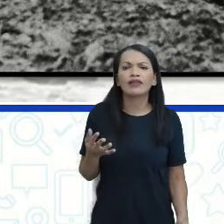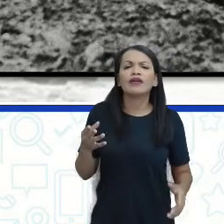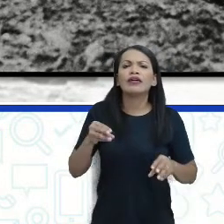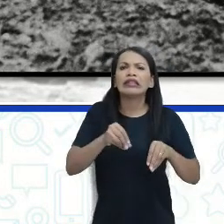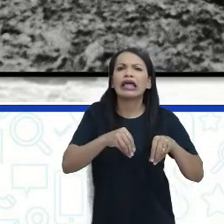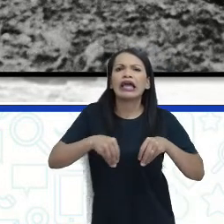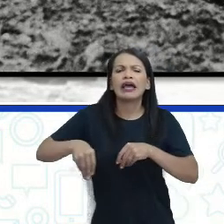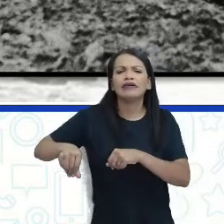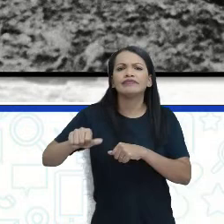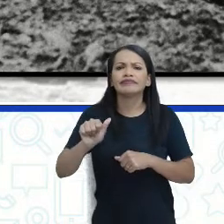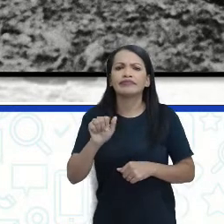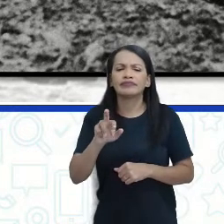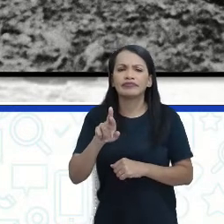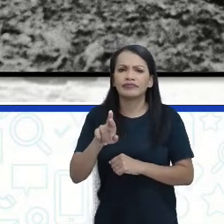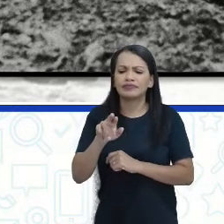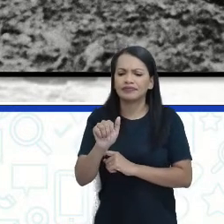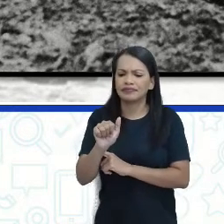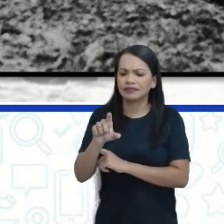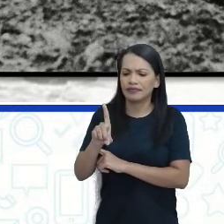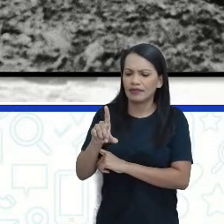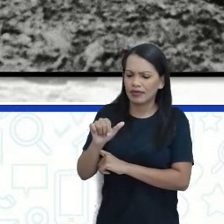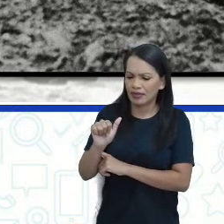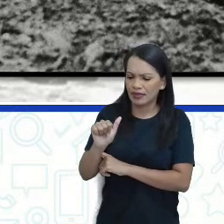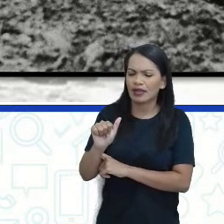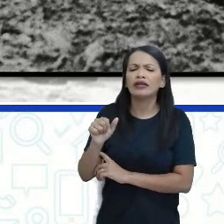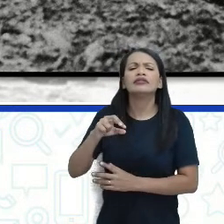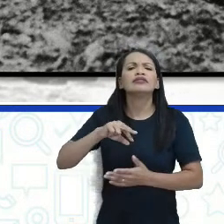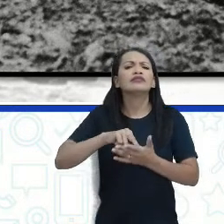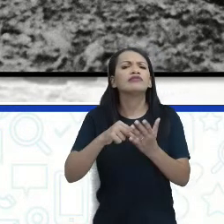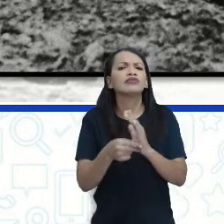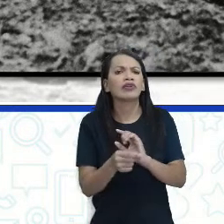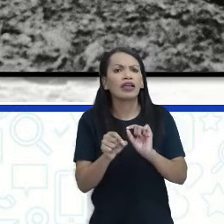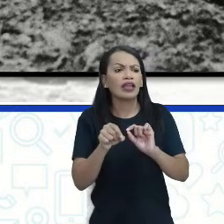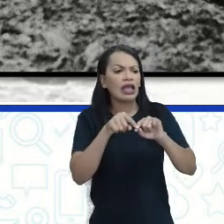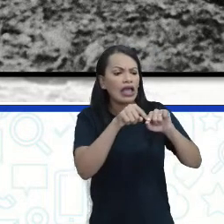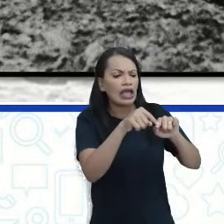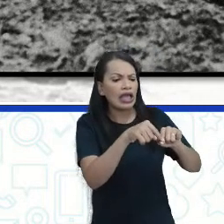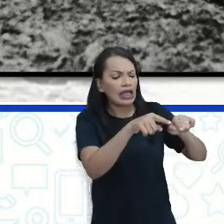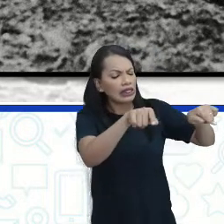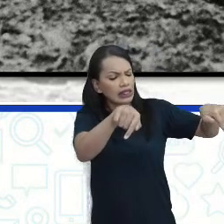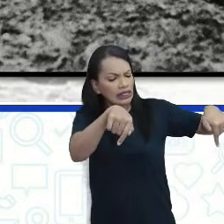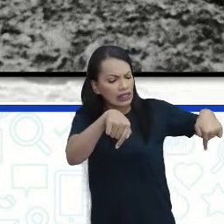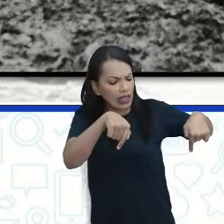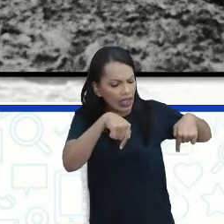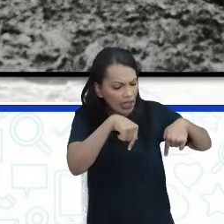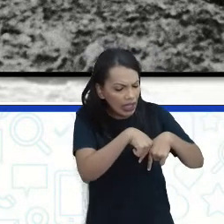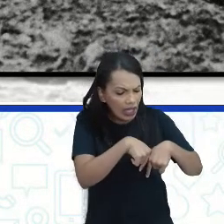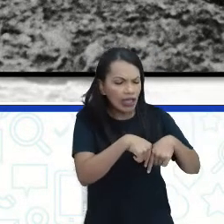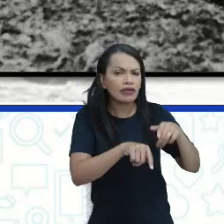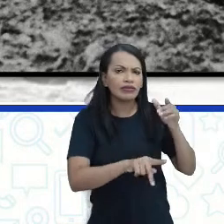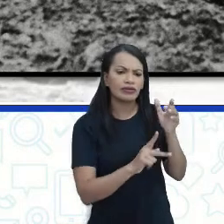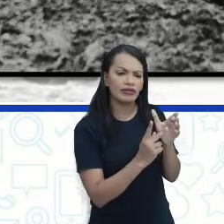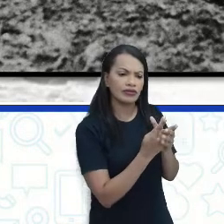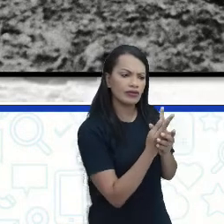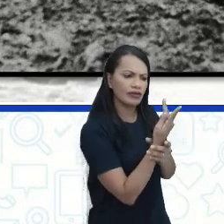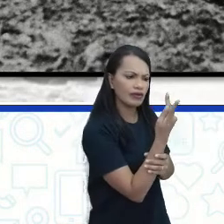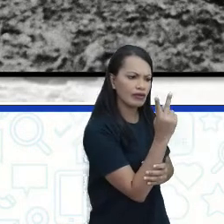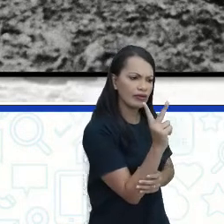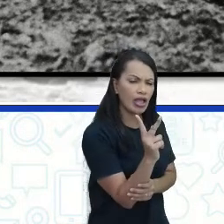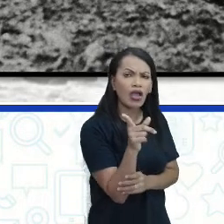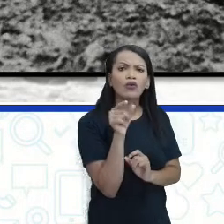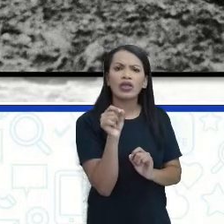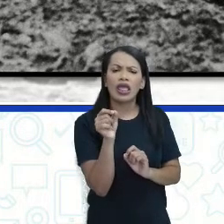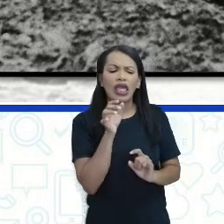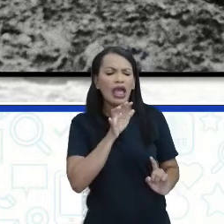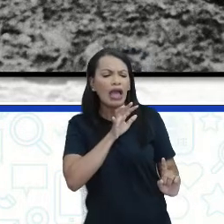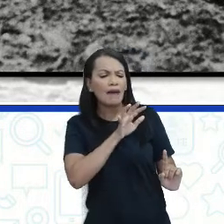quê? As cidades, as casas, né, e as plantações, né, que estavam sob ameaça de